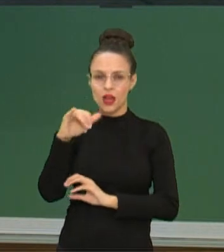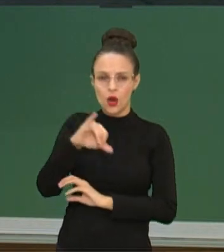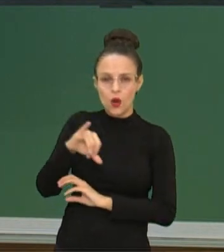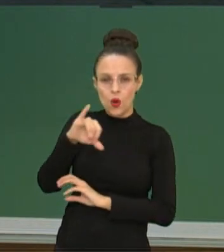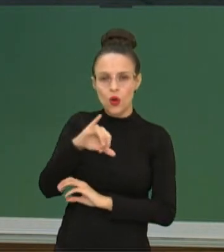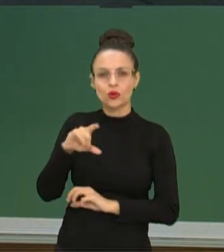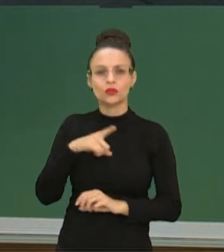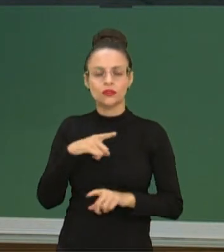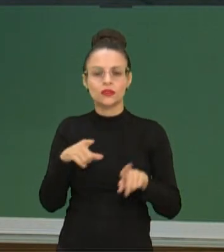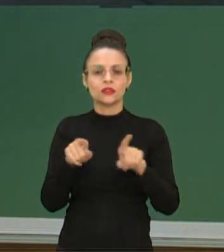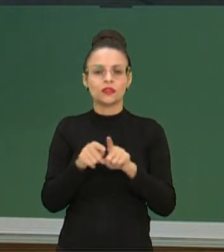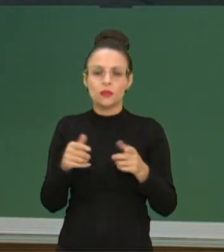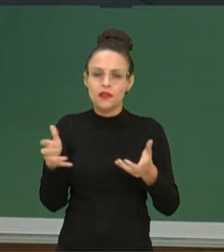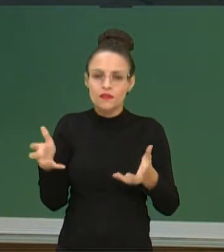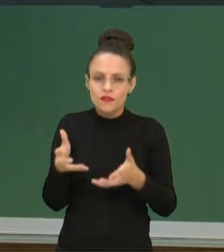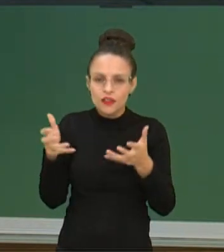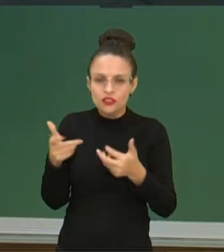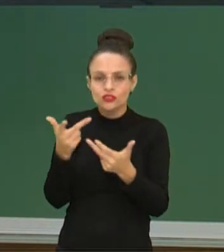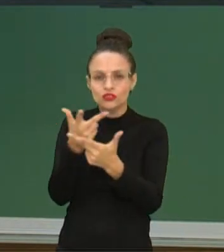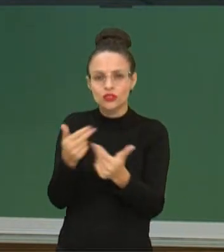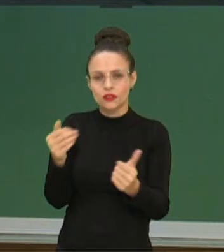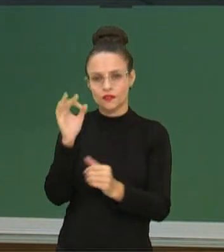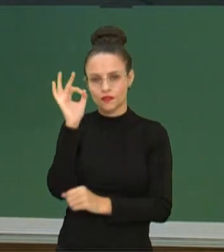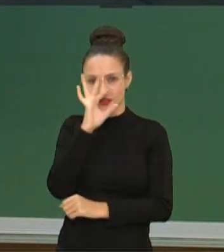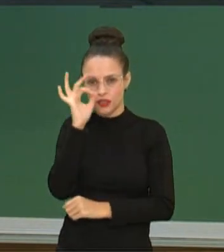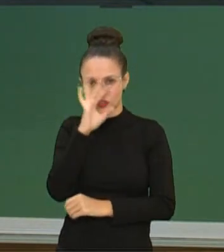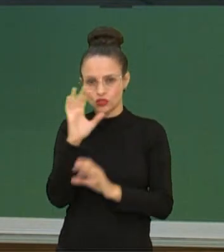tá? E em vegetais verdes escuros.